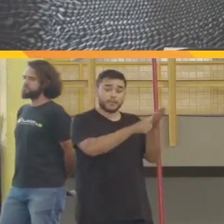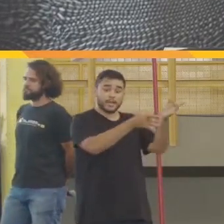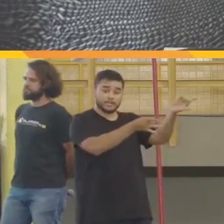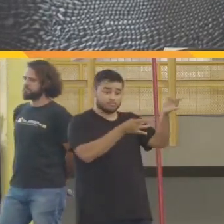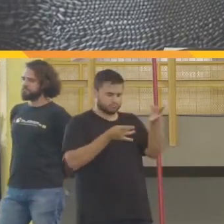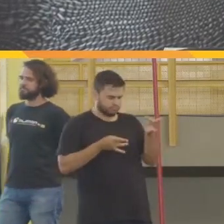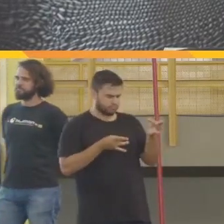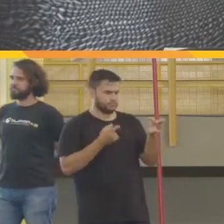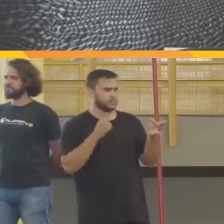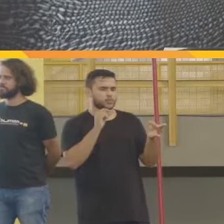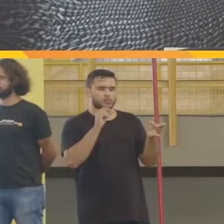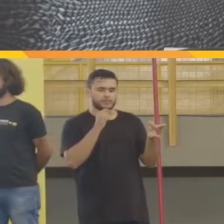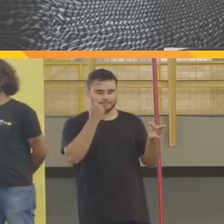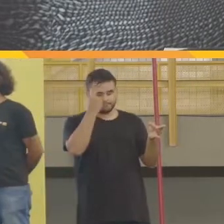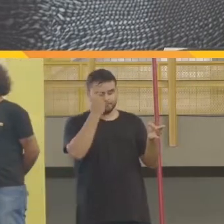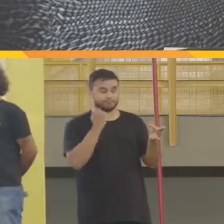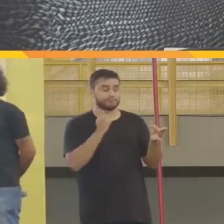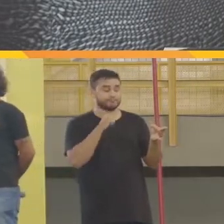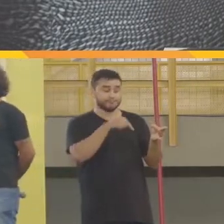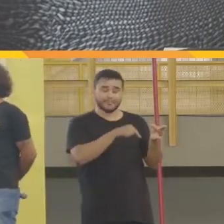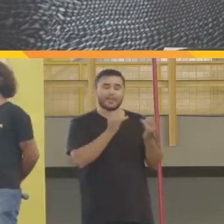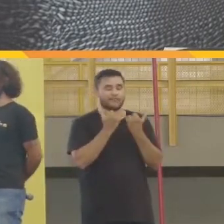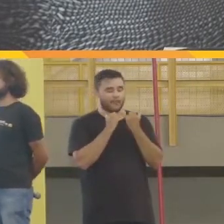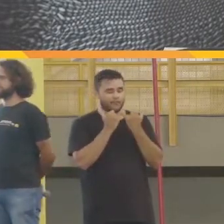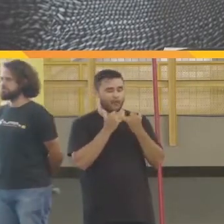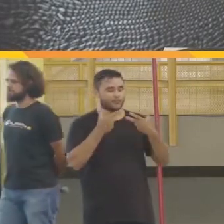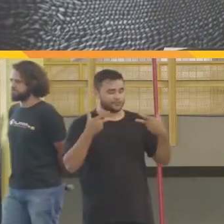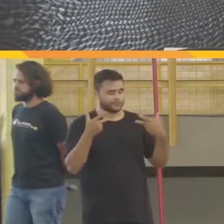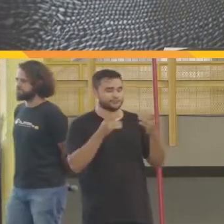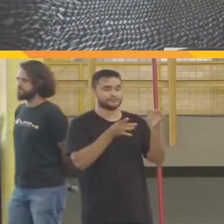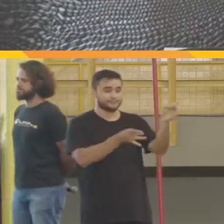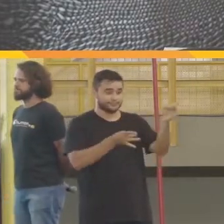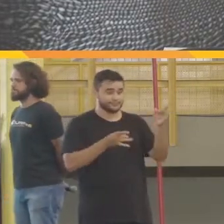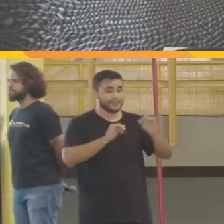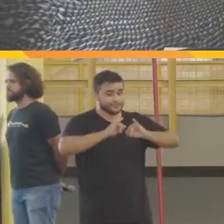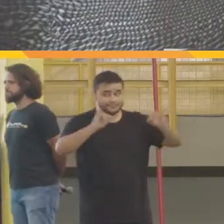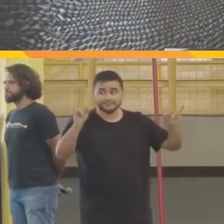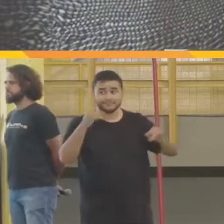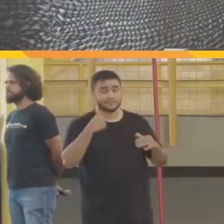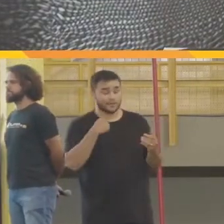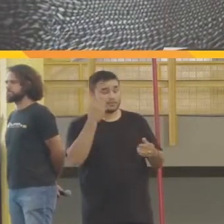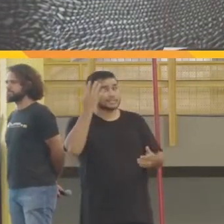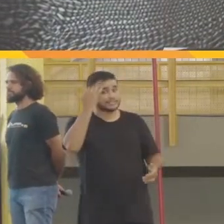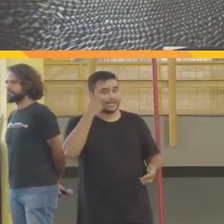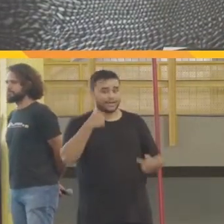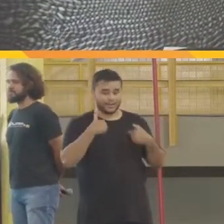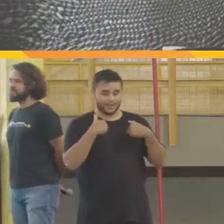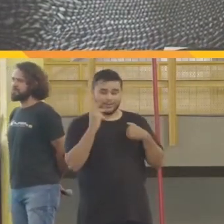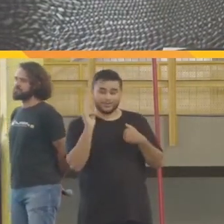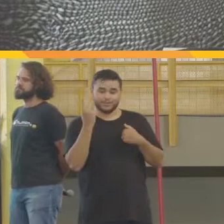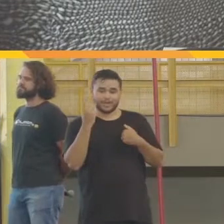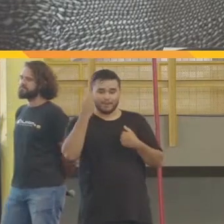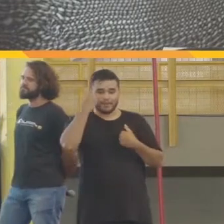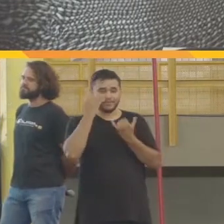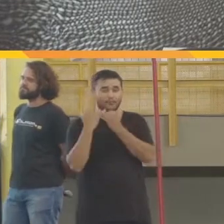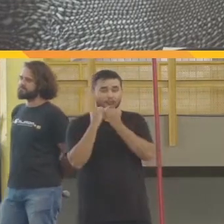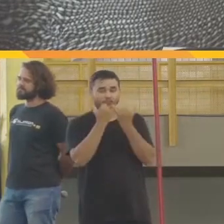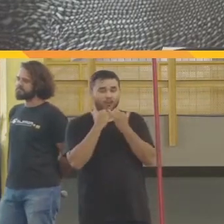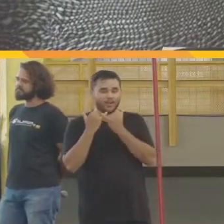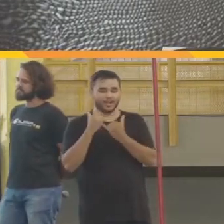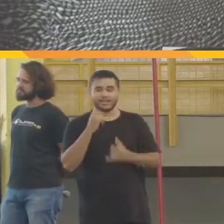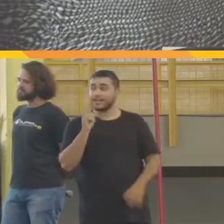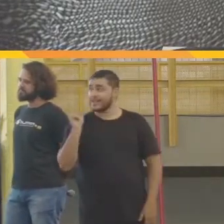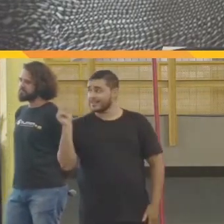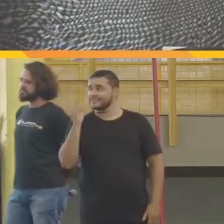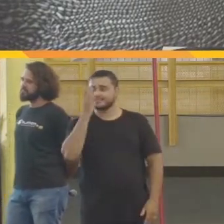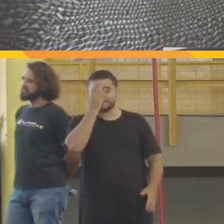que ganha dinheiro com fofoca de gente que já morreu, é incrível, né? Pensa numa profissão, é uma espécie de Léo Dias da história, né? Historiador,